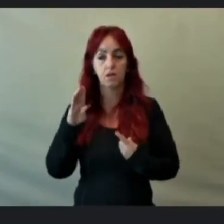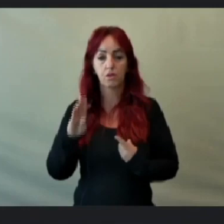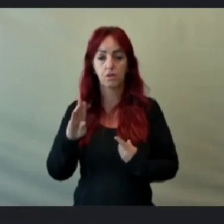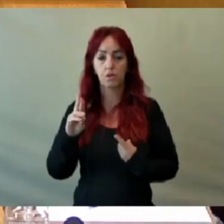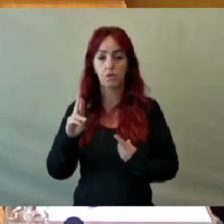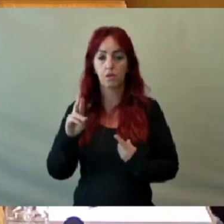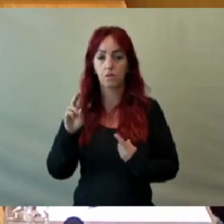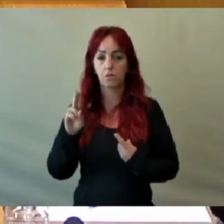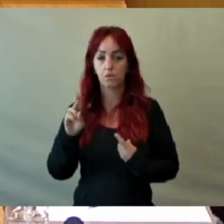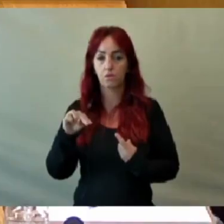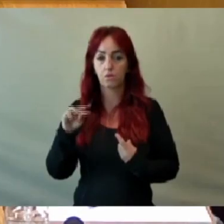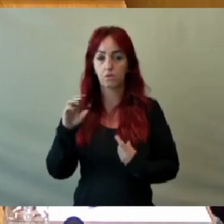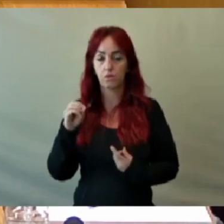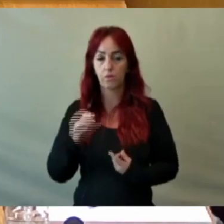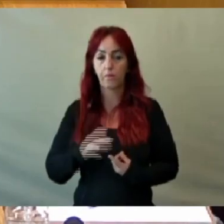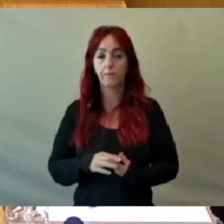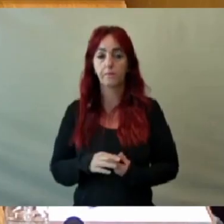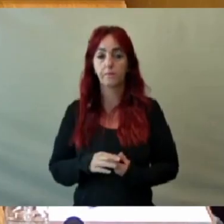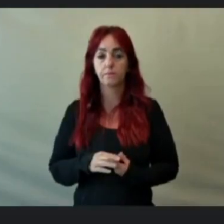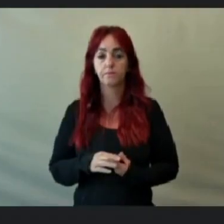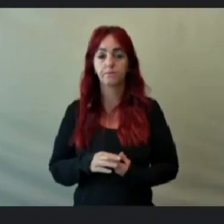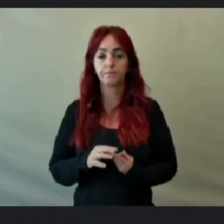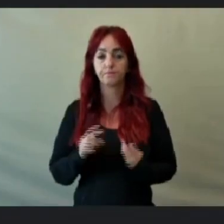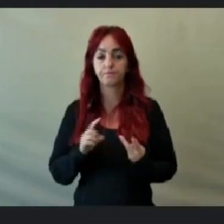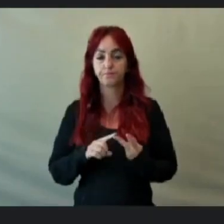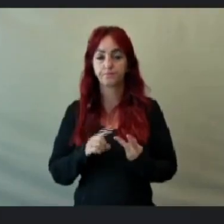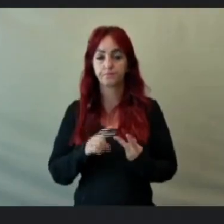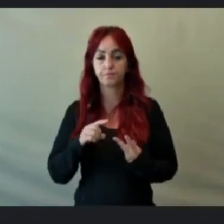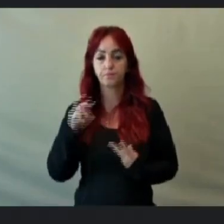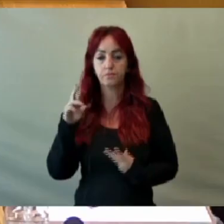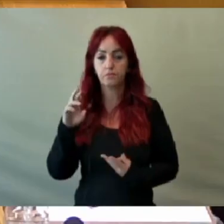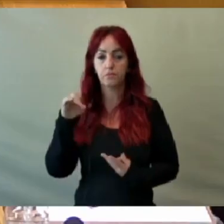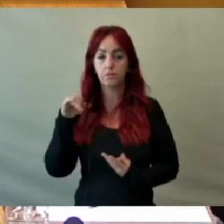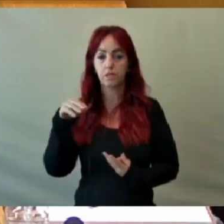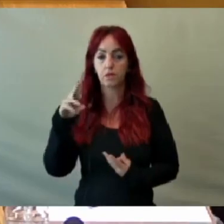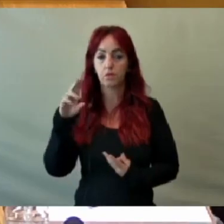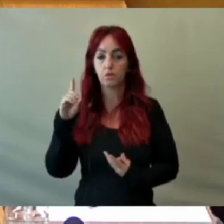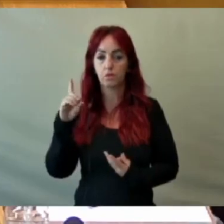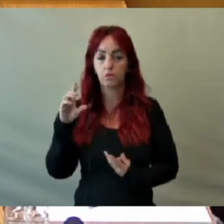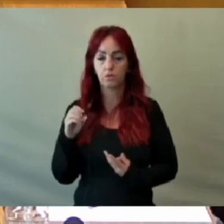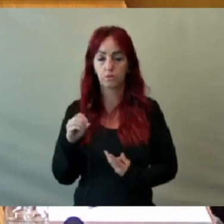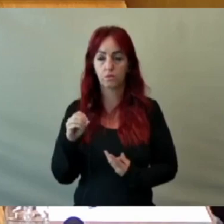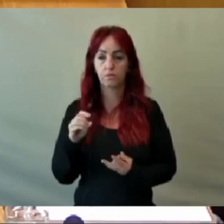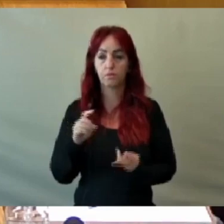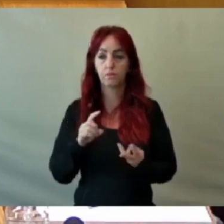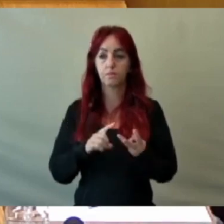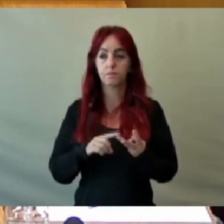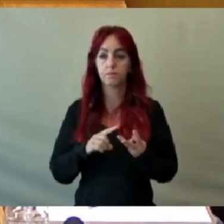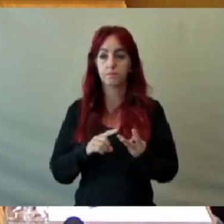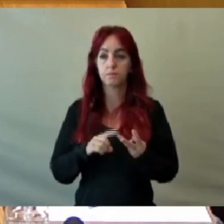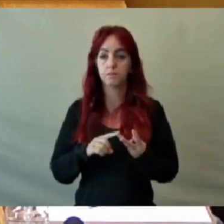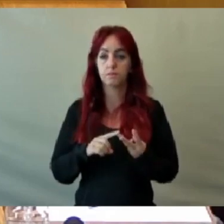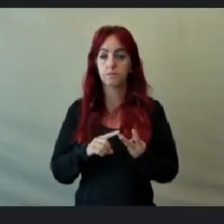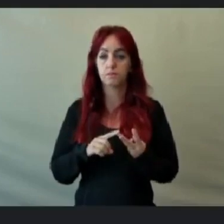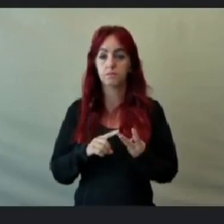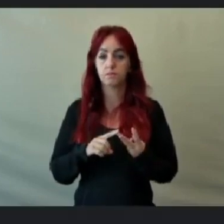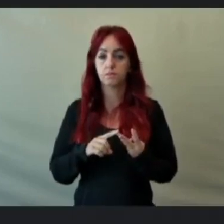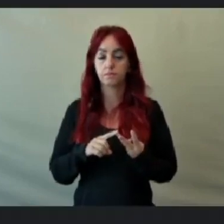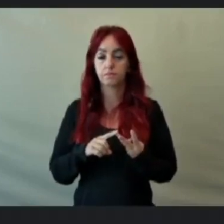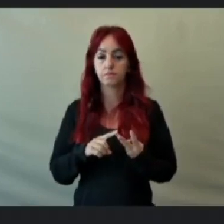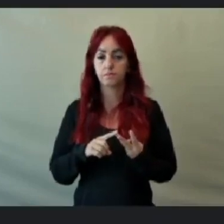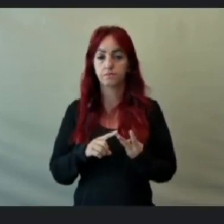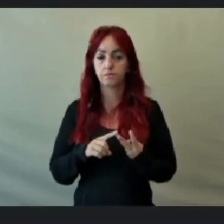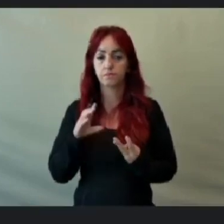Com requerimento. Como vota, vereador Reinaldo Gomes? Com requerimento. Como vota, vereador doutor Célio Frois?